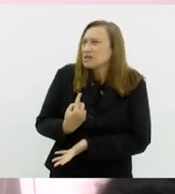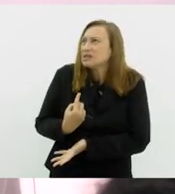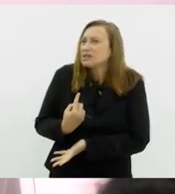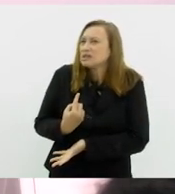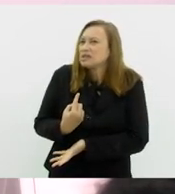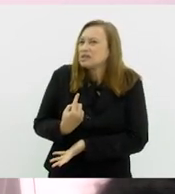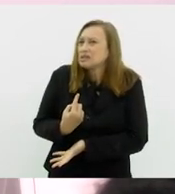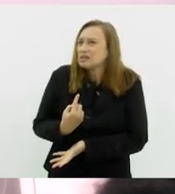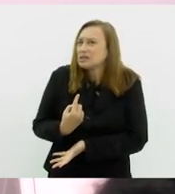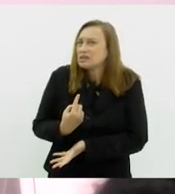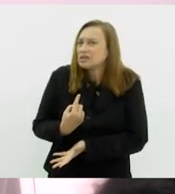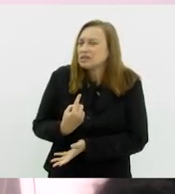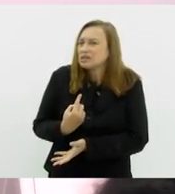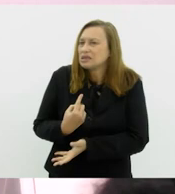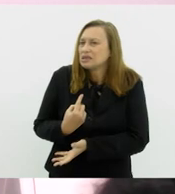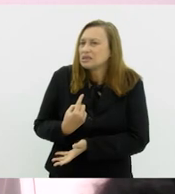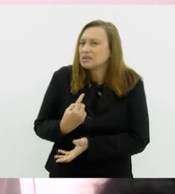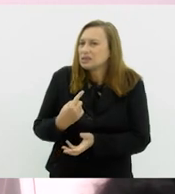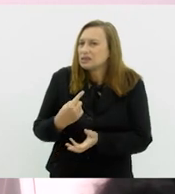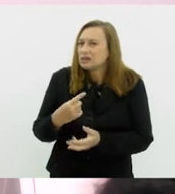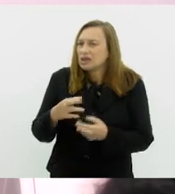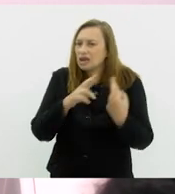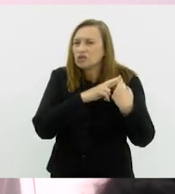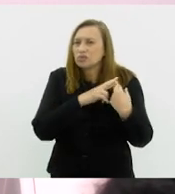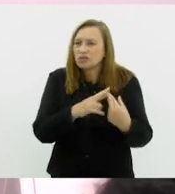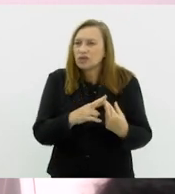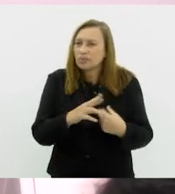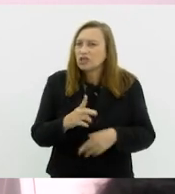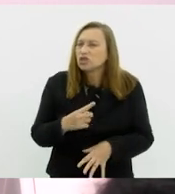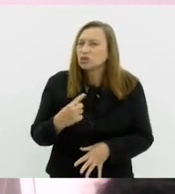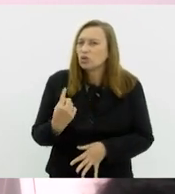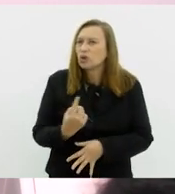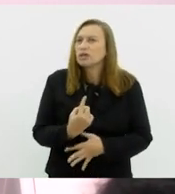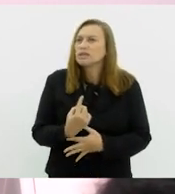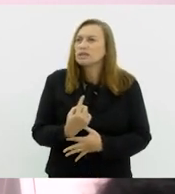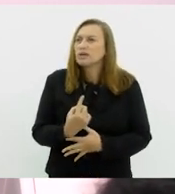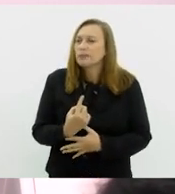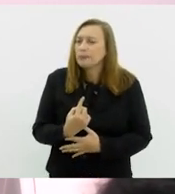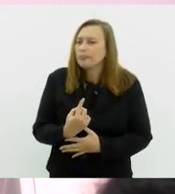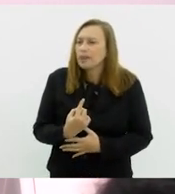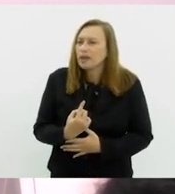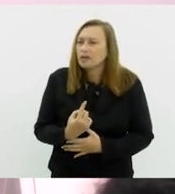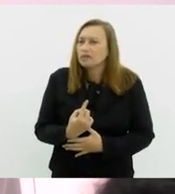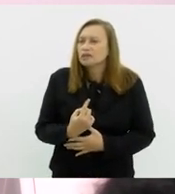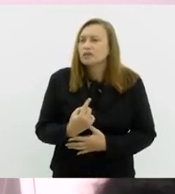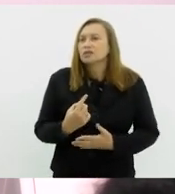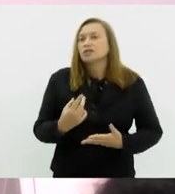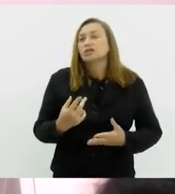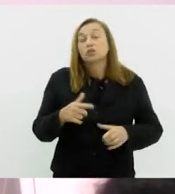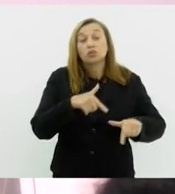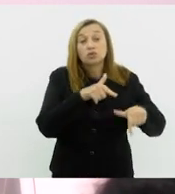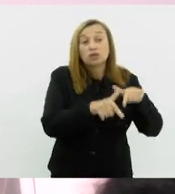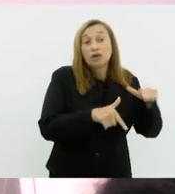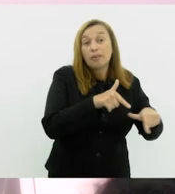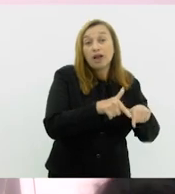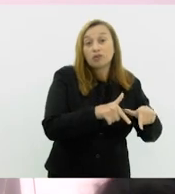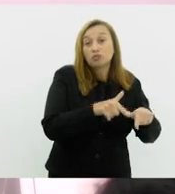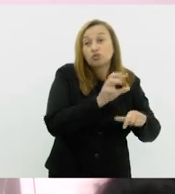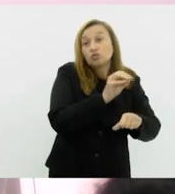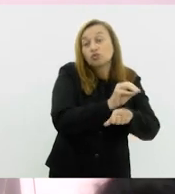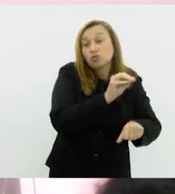que cabe a nós, e é uma responsabilidade muito nossa, a gente fazer o contraponto do trabalho do cuidado,